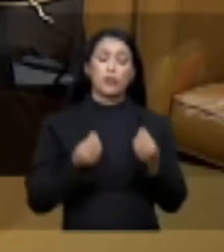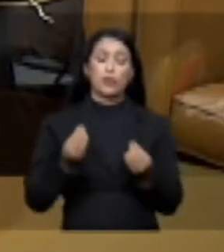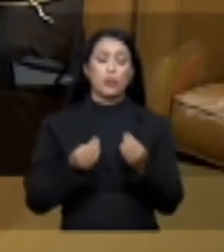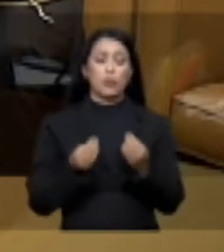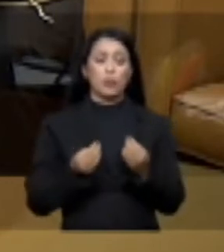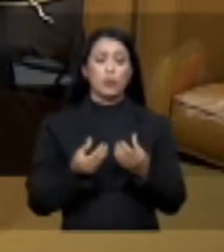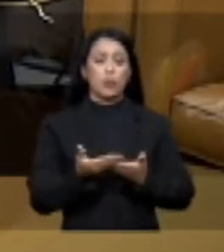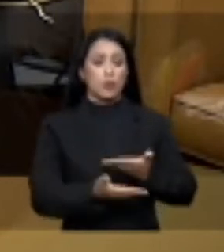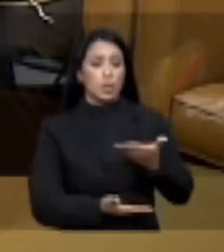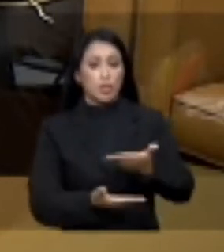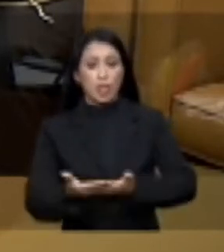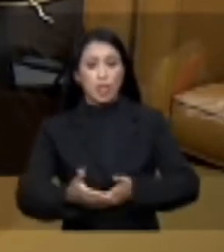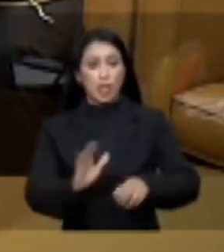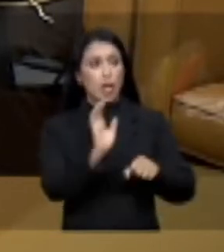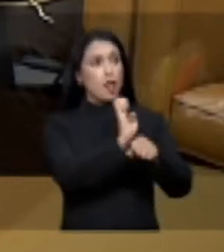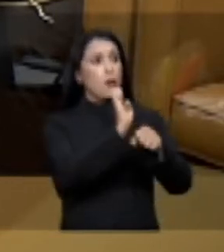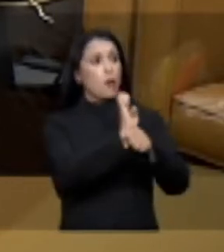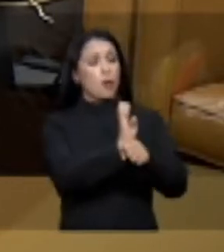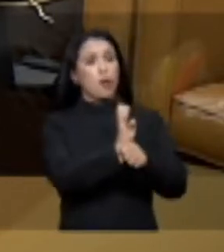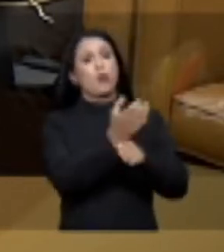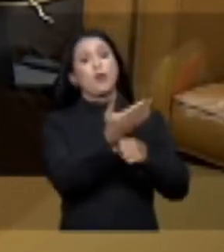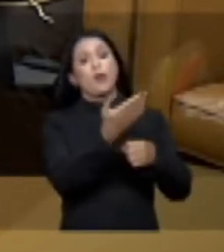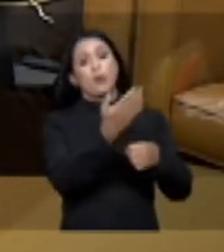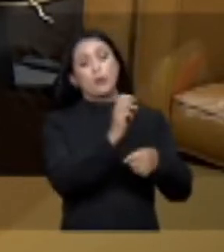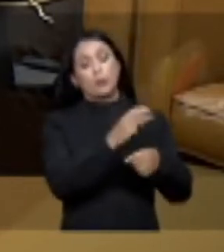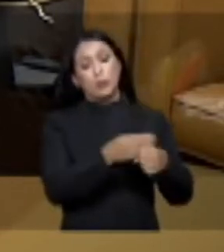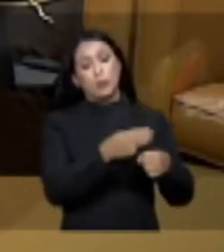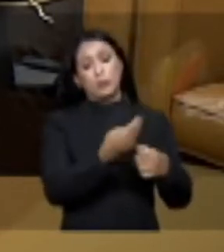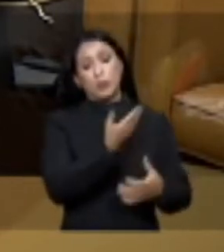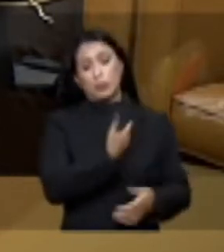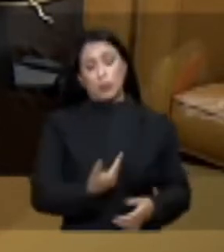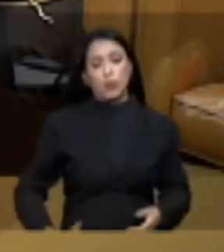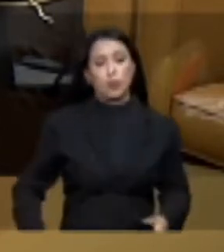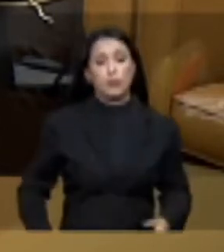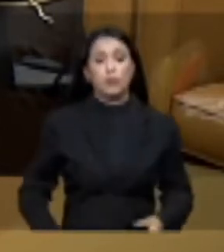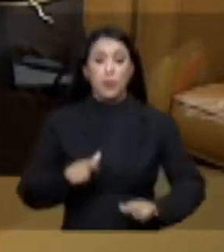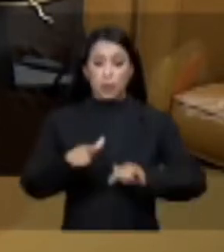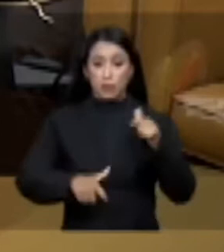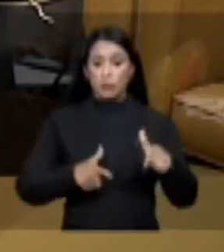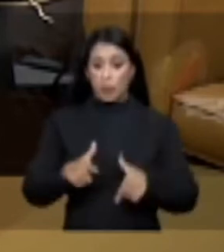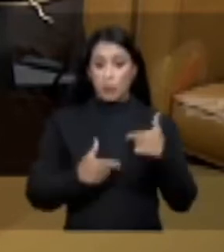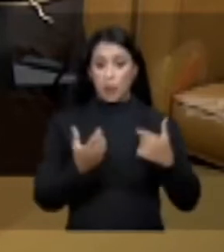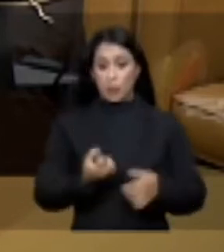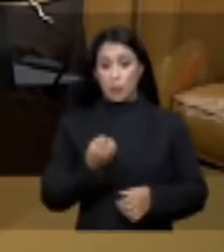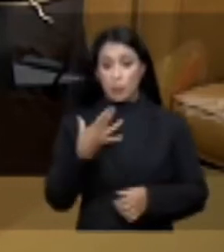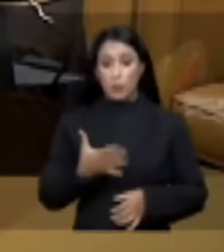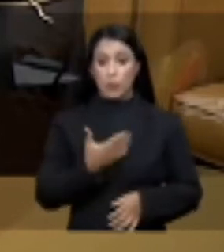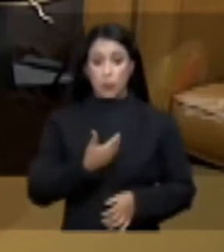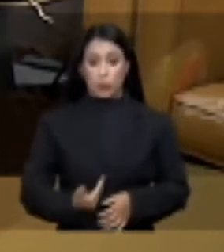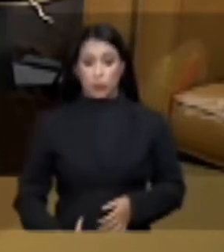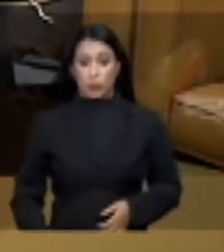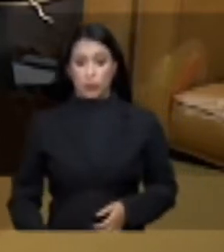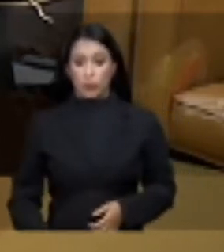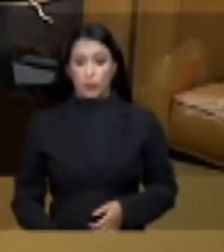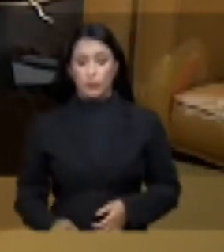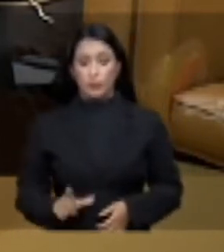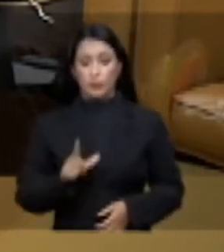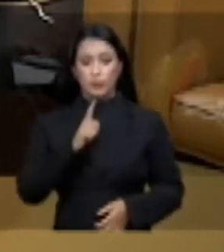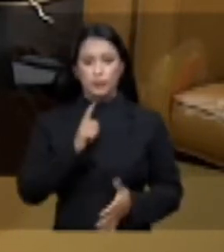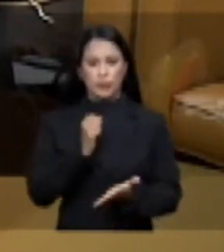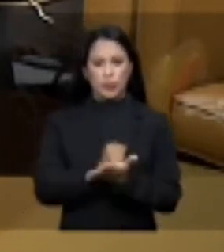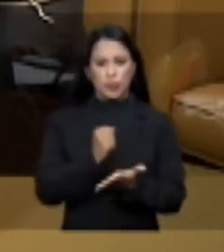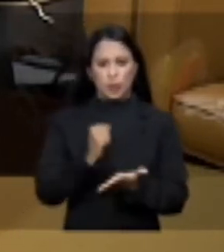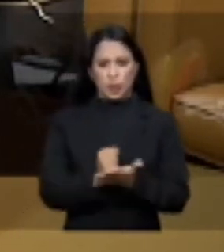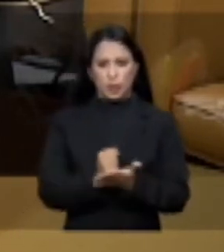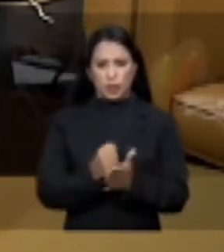de interação entre entes públicos para a prestação de um bom serviço público. Além do mais, excelências, os atuais